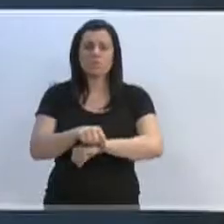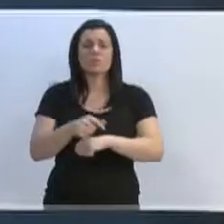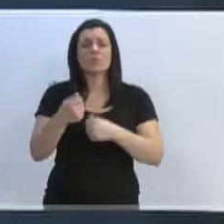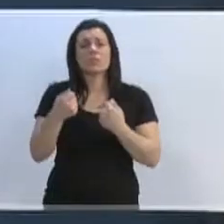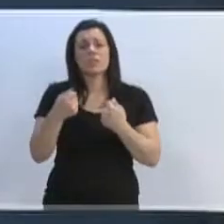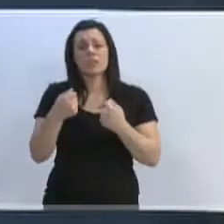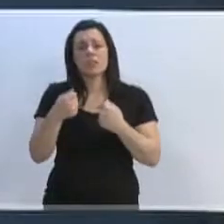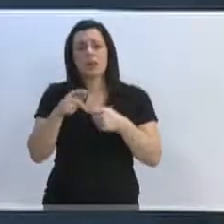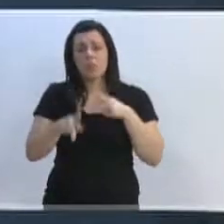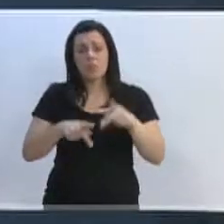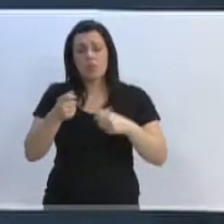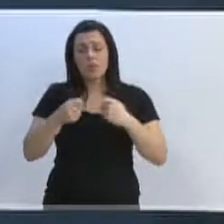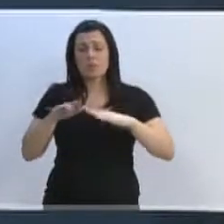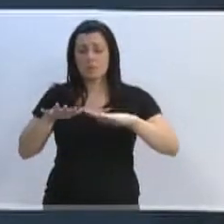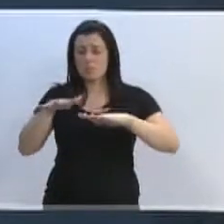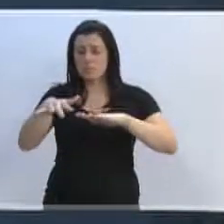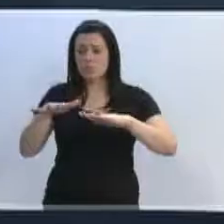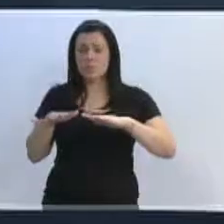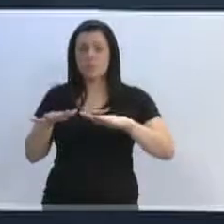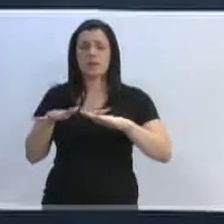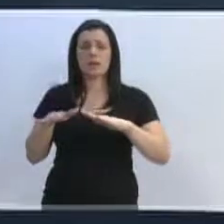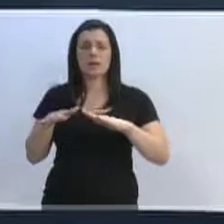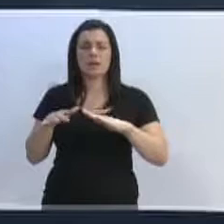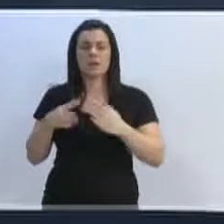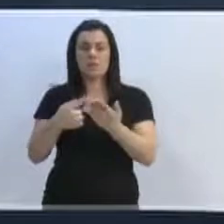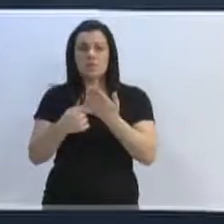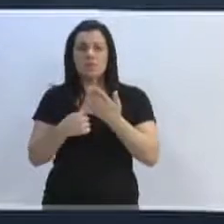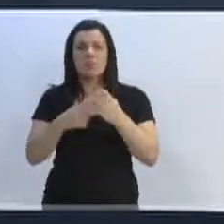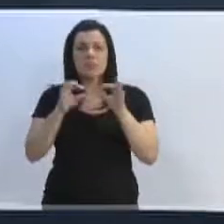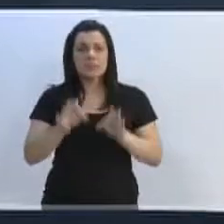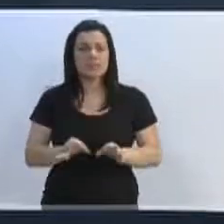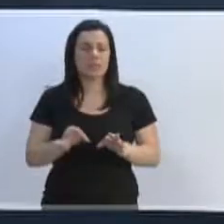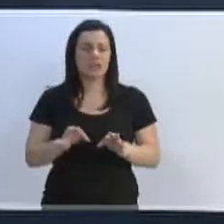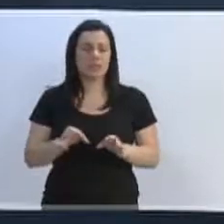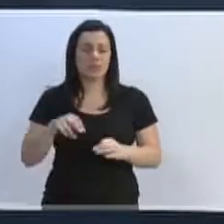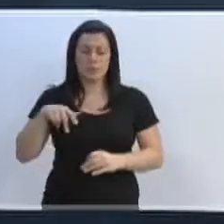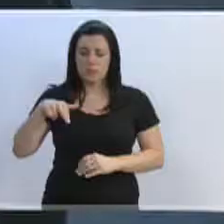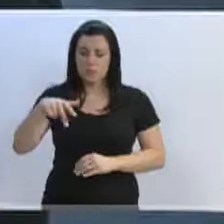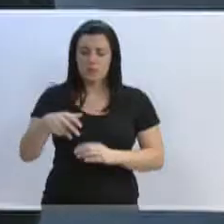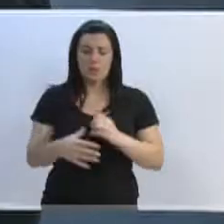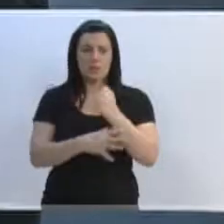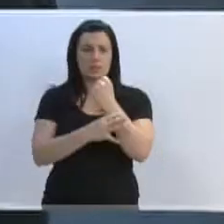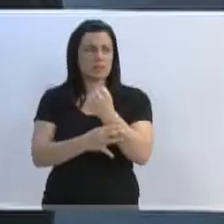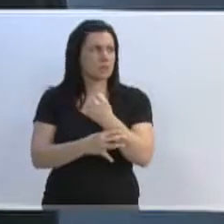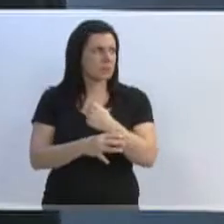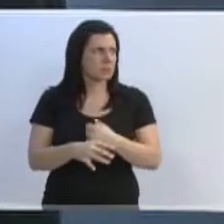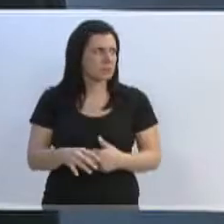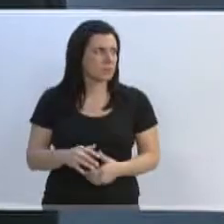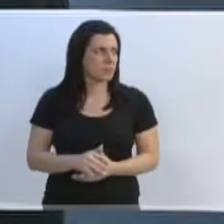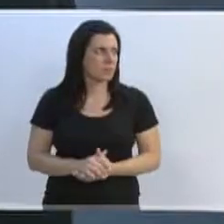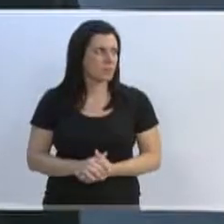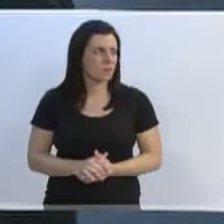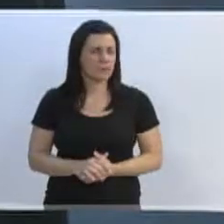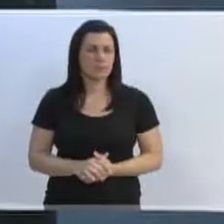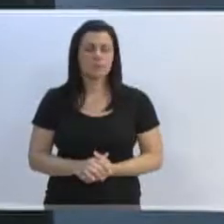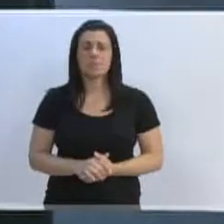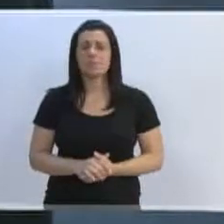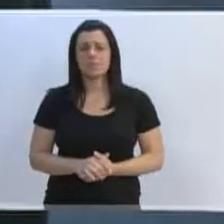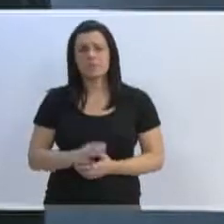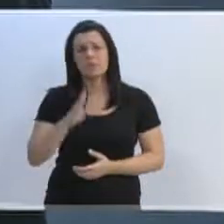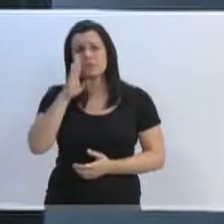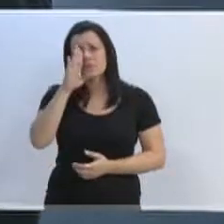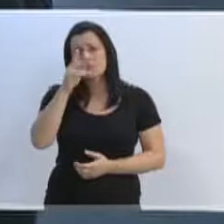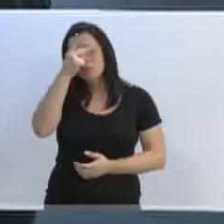faixas bem sinalizadas para atravessar a rua com segurança. Principalmente dos mais de idade também,